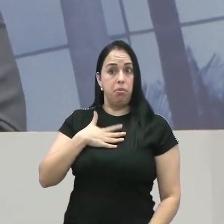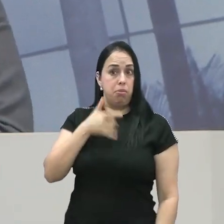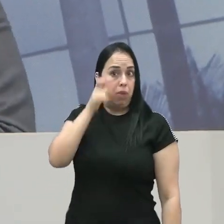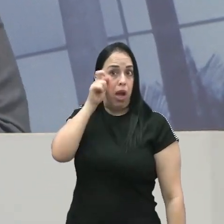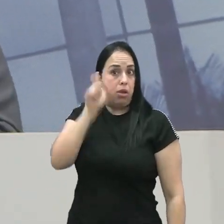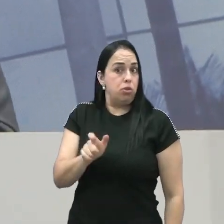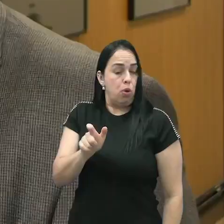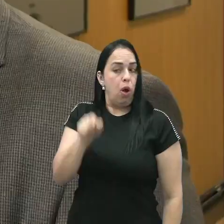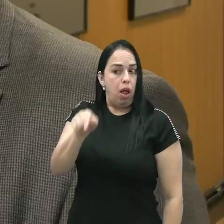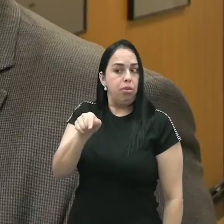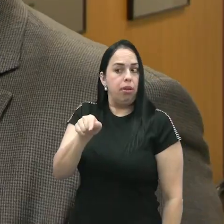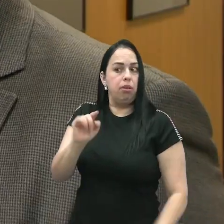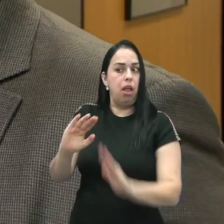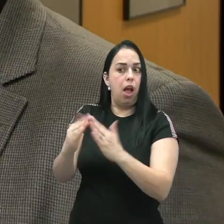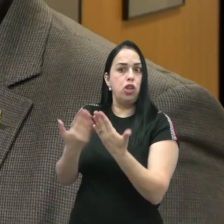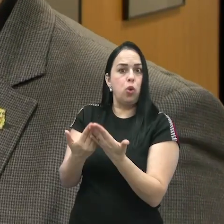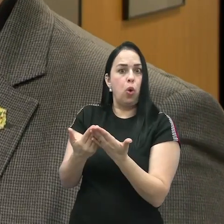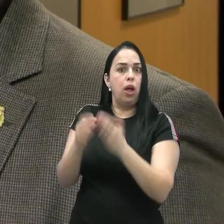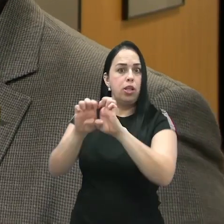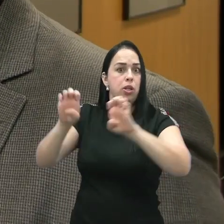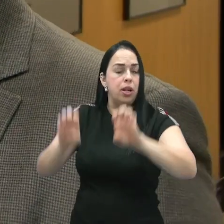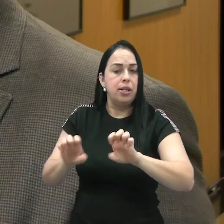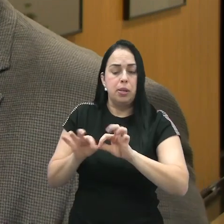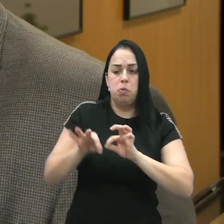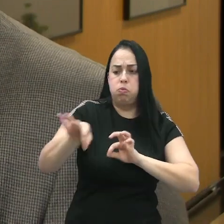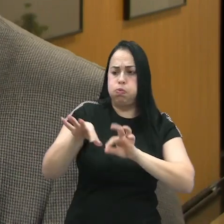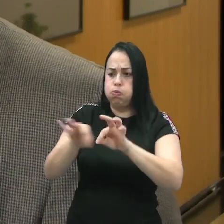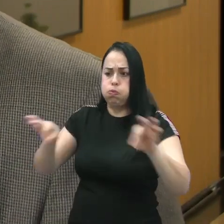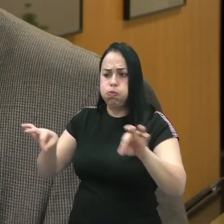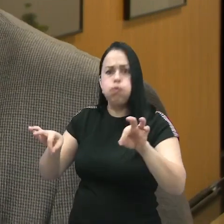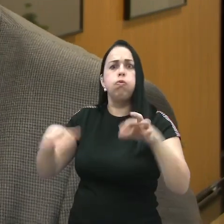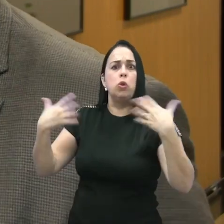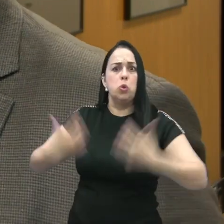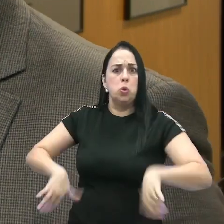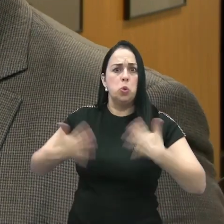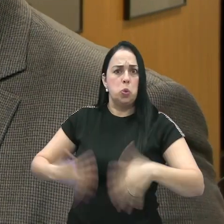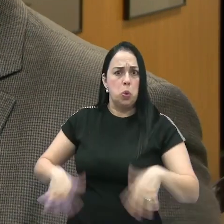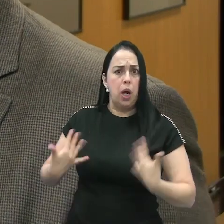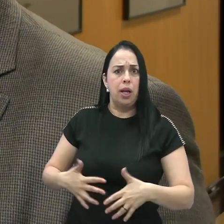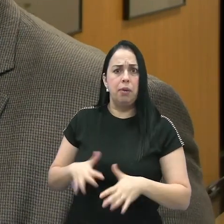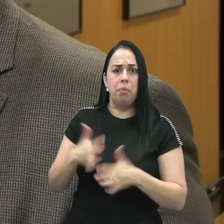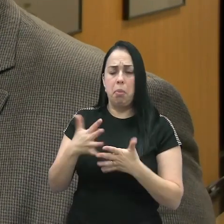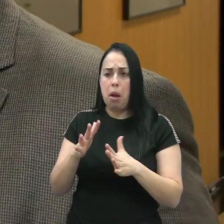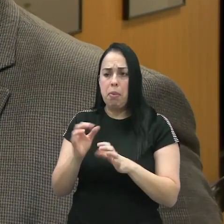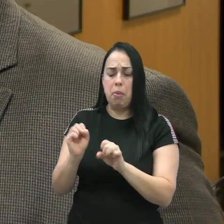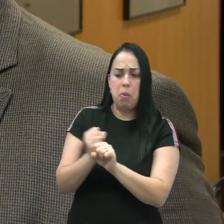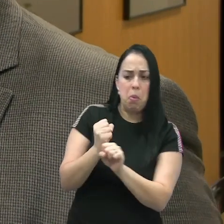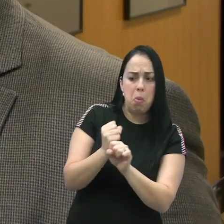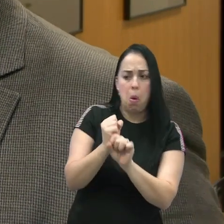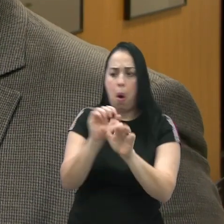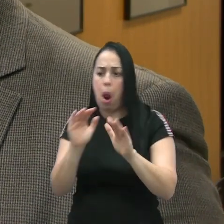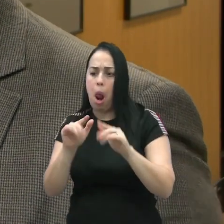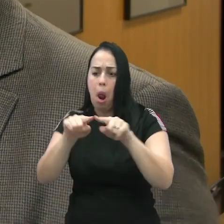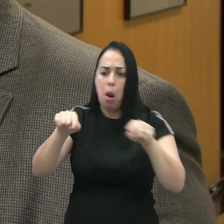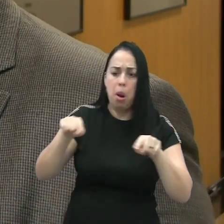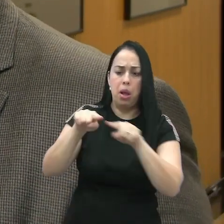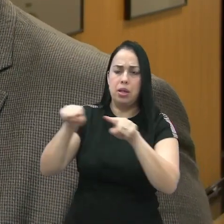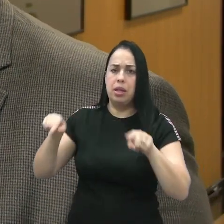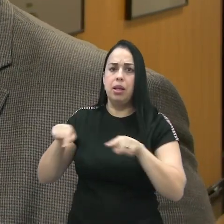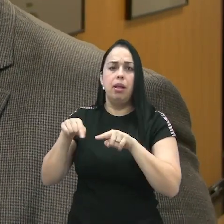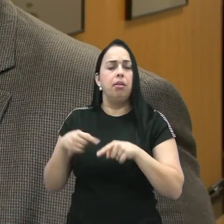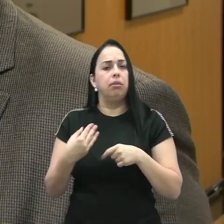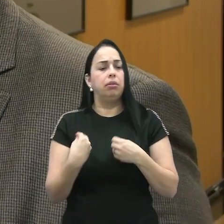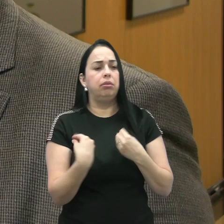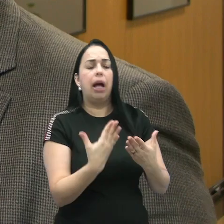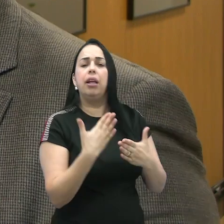do município. O que mais me chama a atenção é a estrutura do Cedim. Nós estamos falando em 6.000 metros quadrados de área, 2.400 mais ou menos